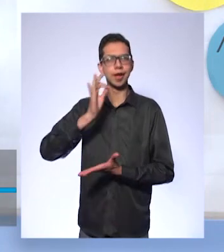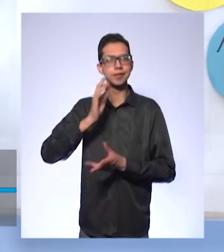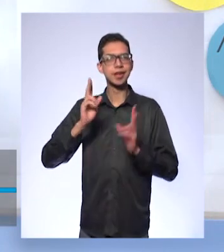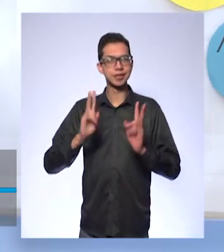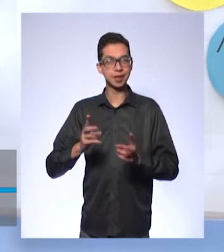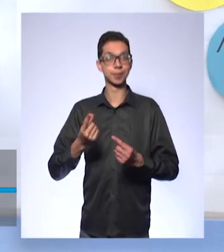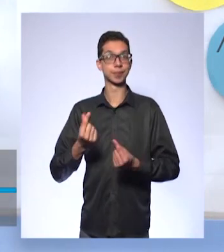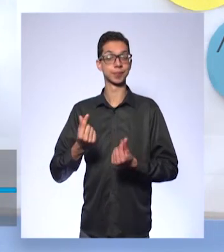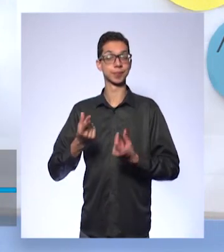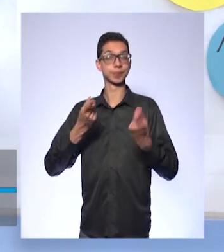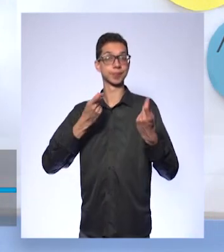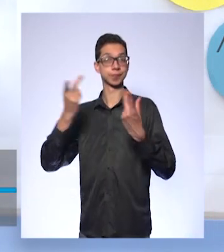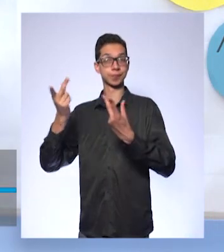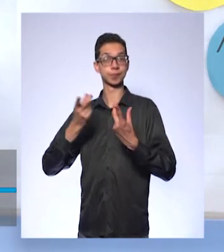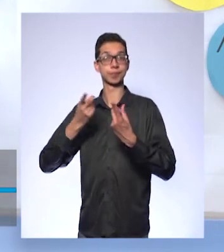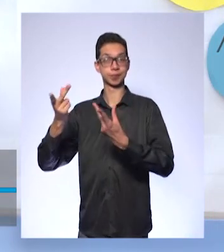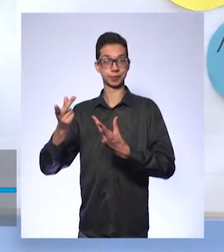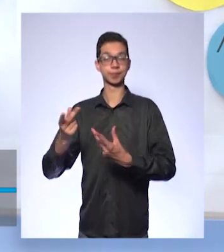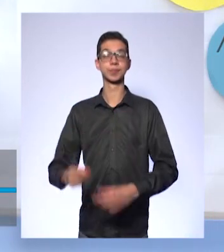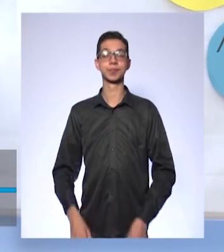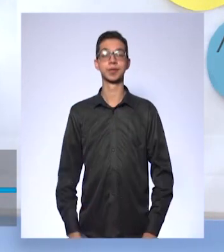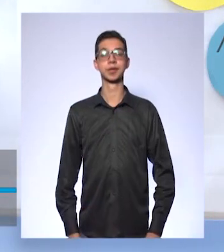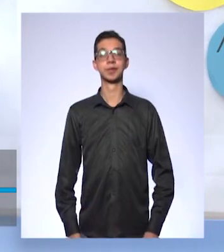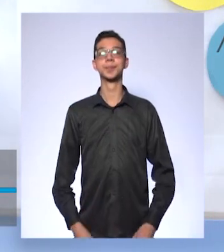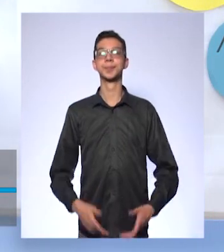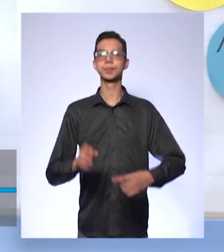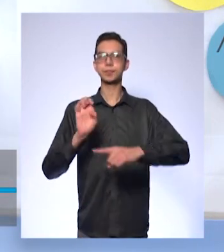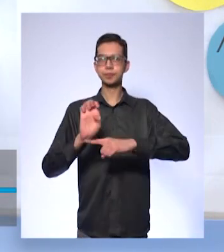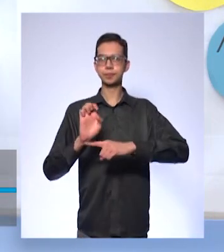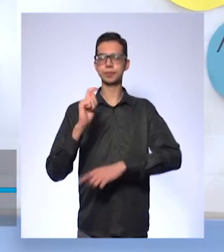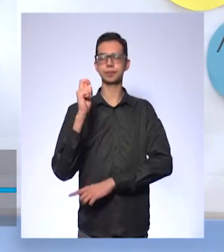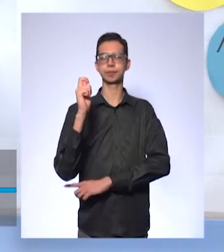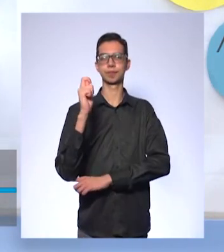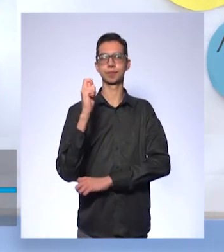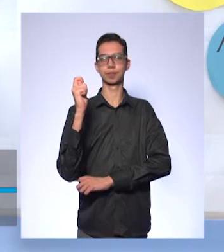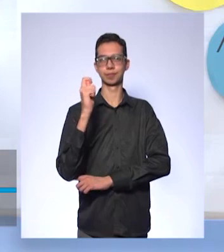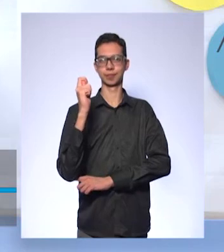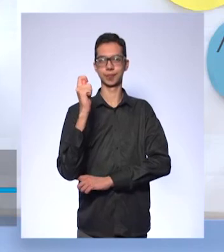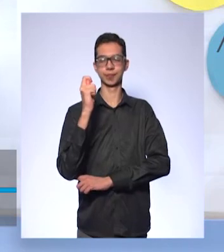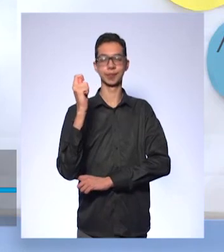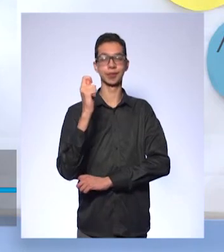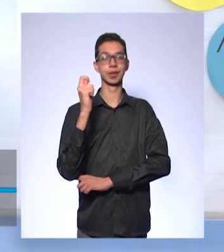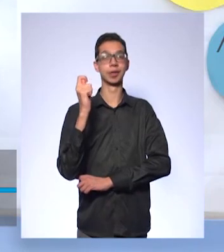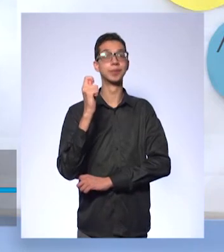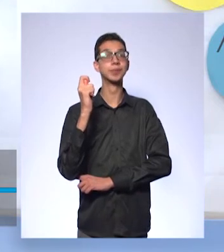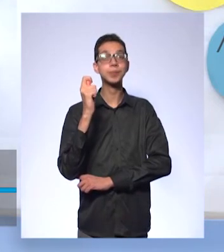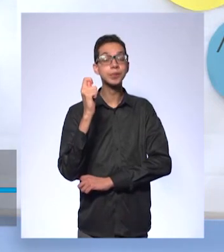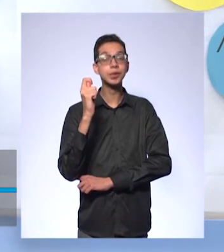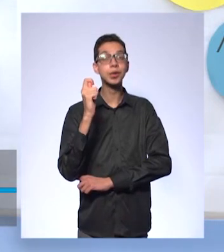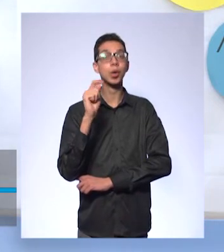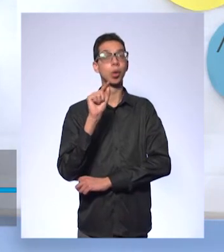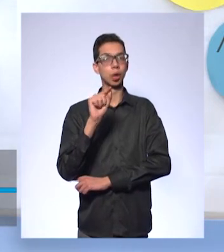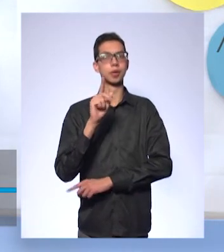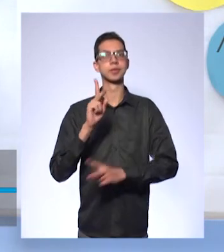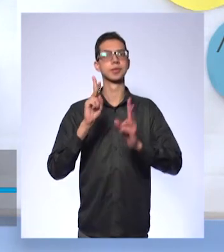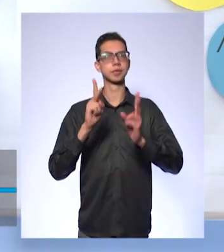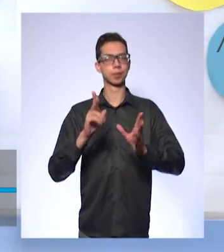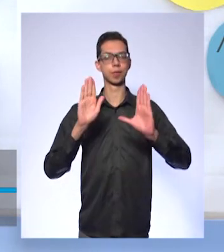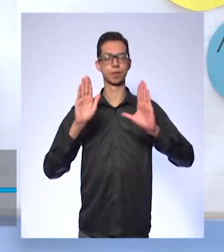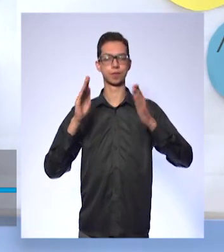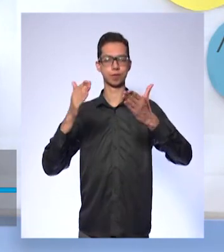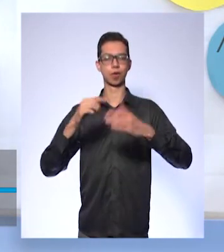comércio externo. Rio Grande do Sul era uma província que se baseava aí no charque, que era o